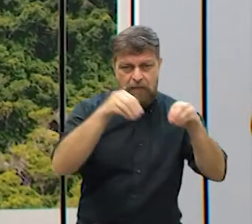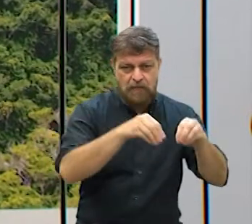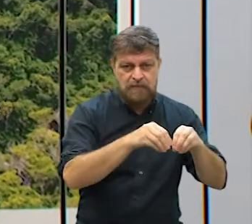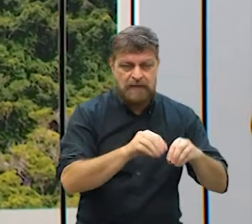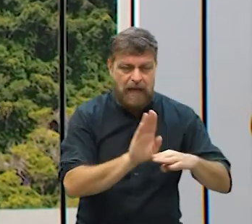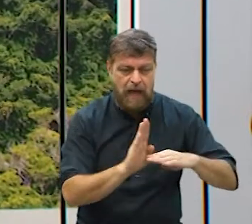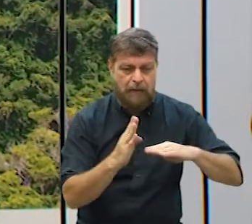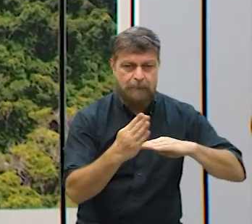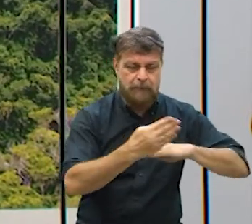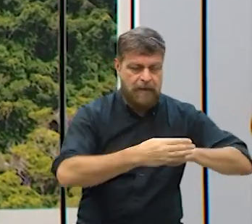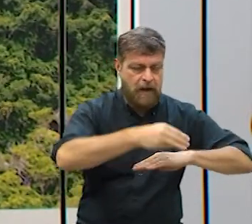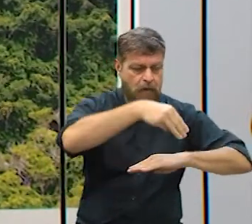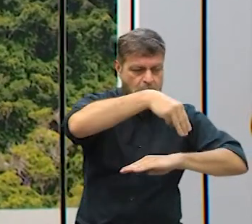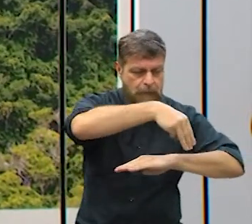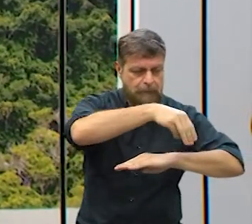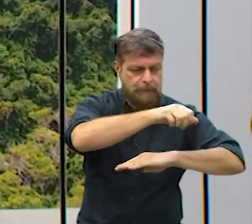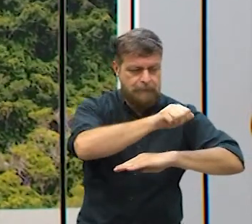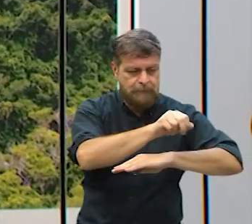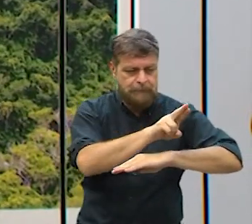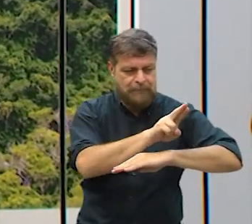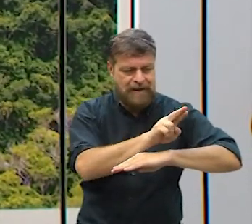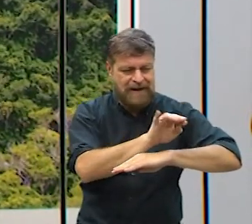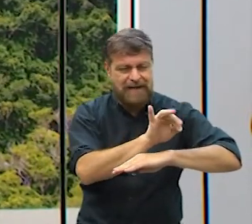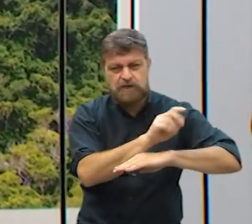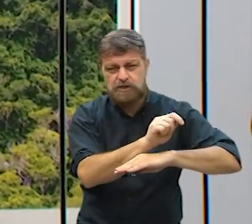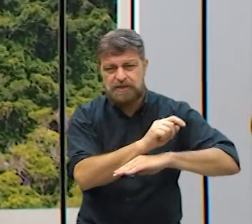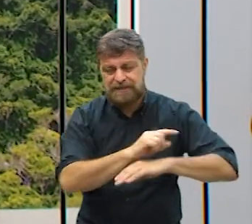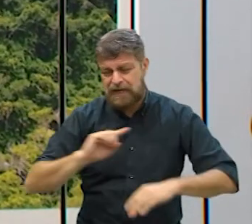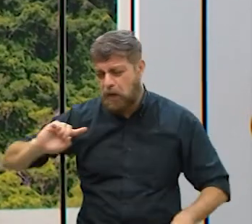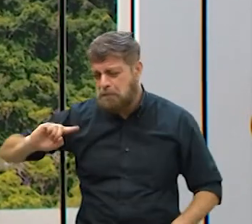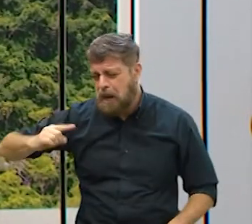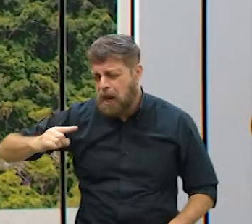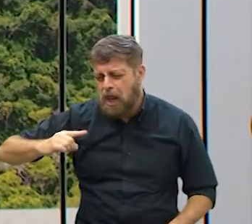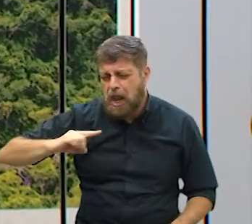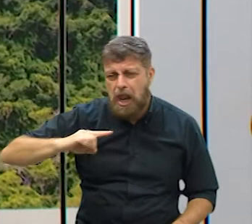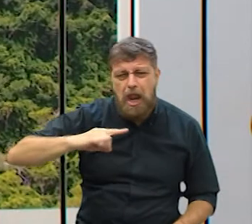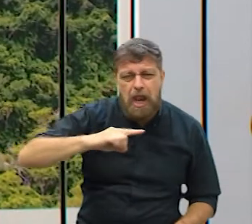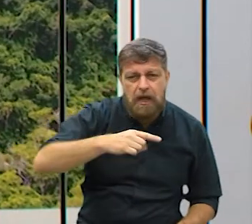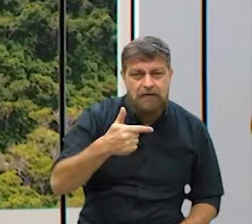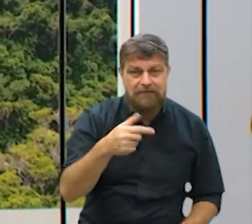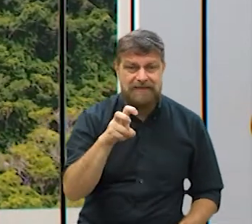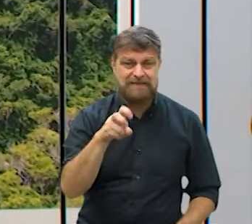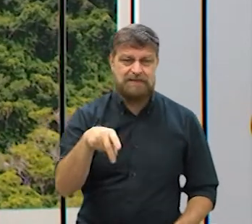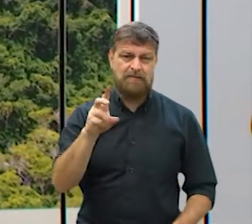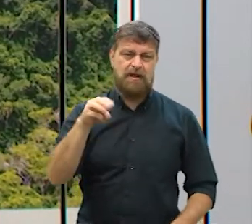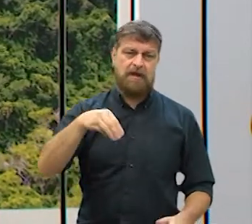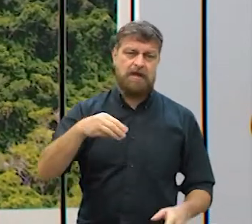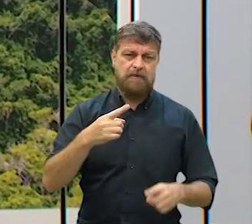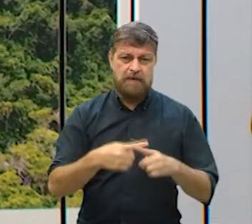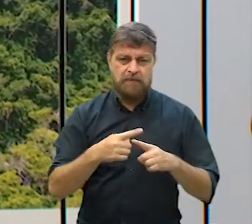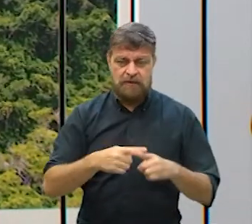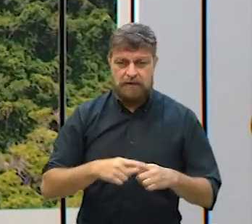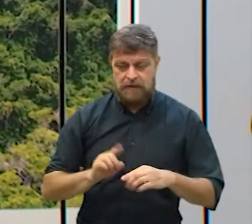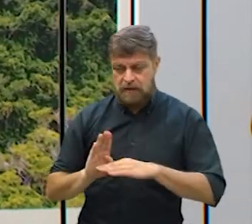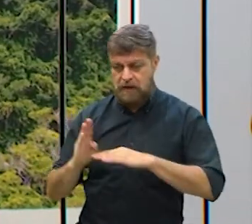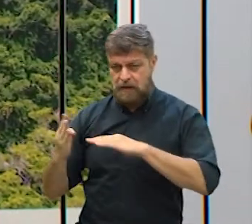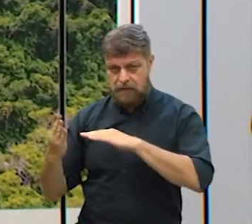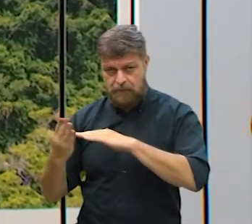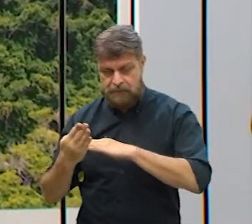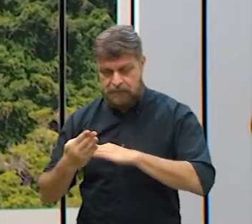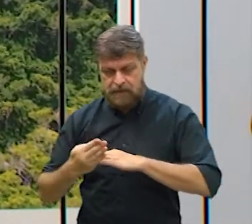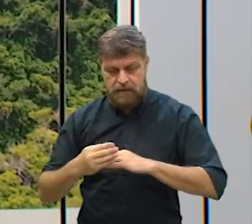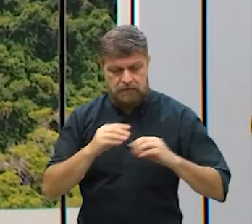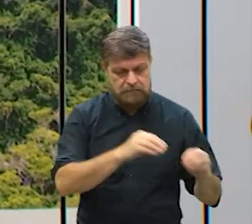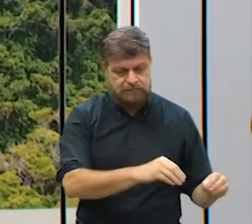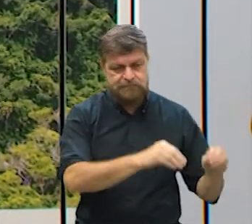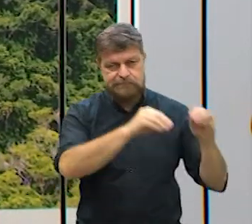Martim, que dá pelo menos uns 25 quilômetros. Por que isso? Porque ela morava no São Martim e